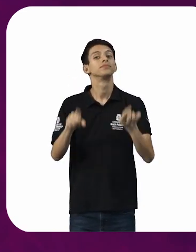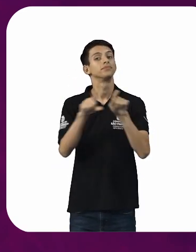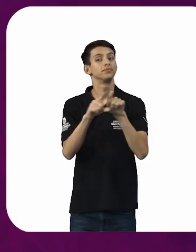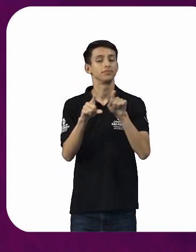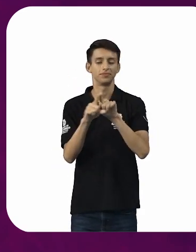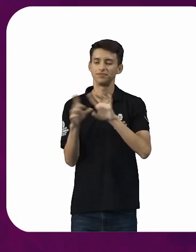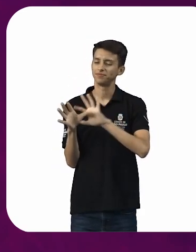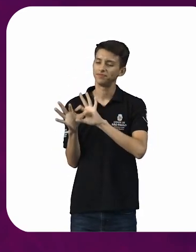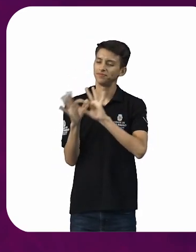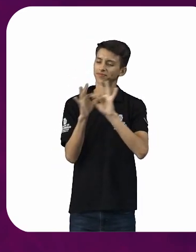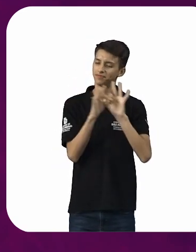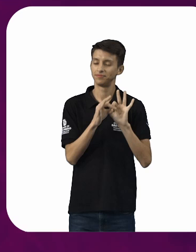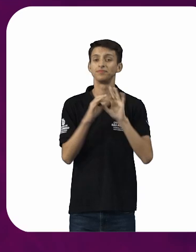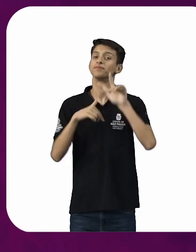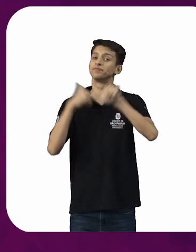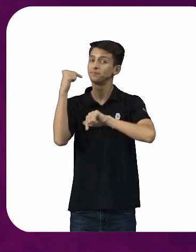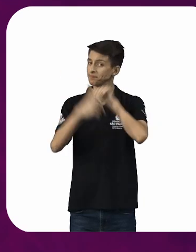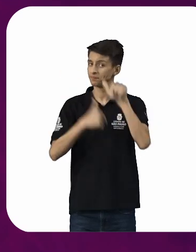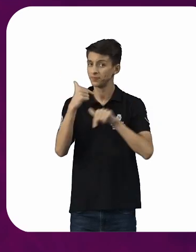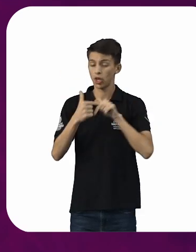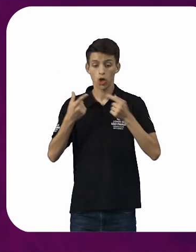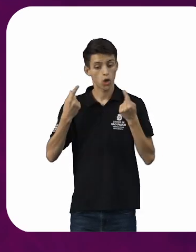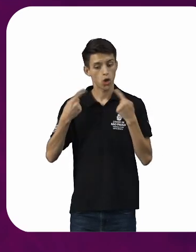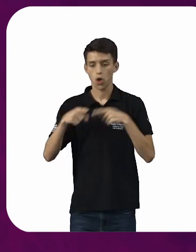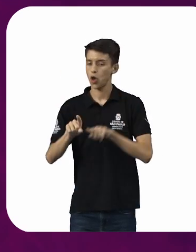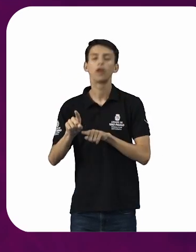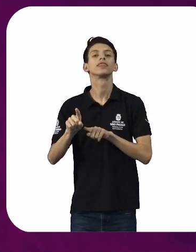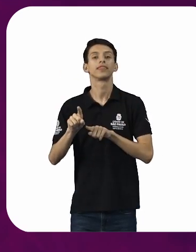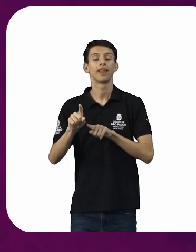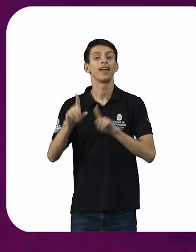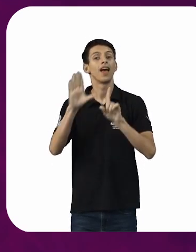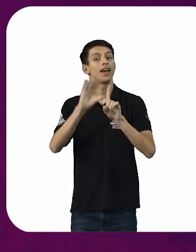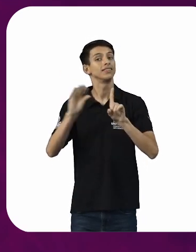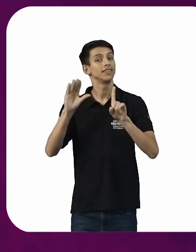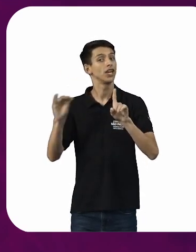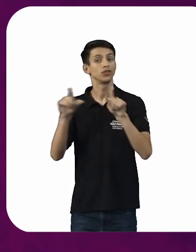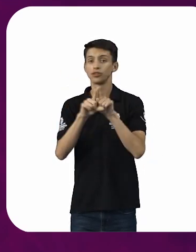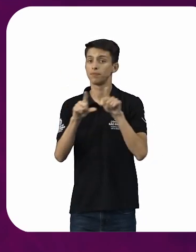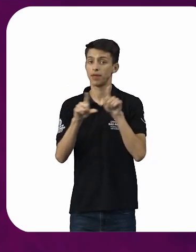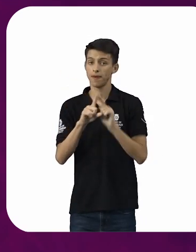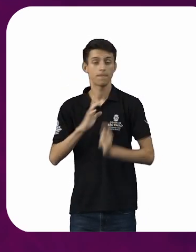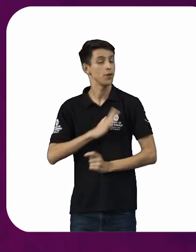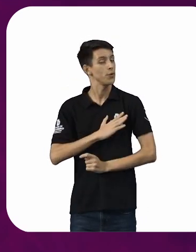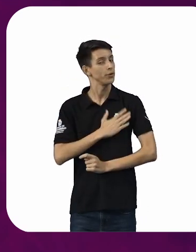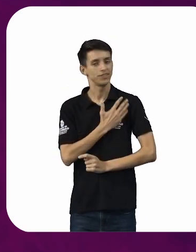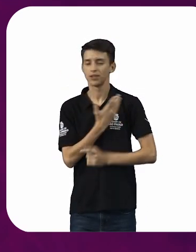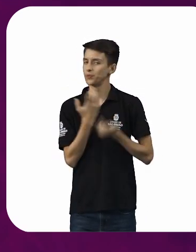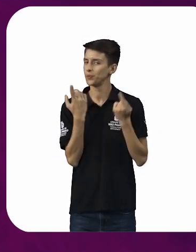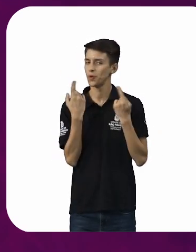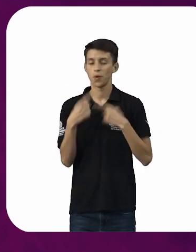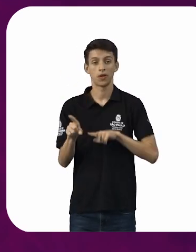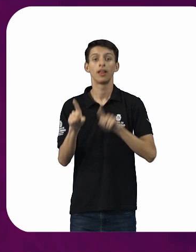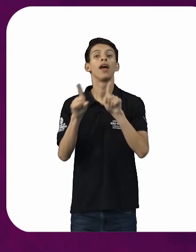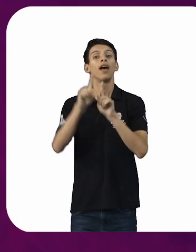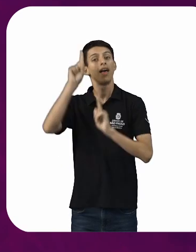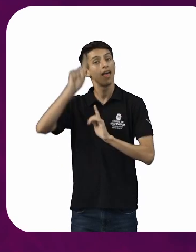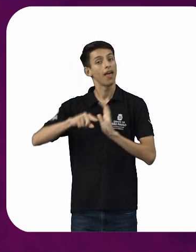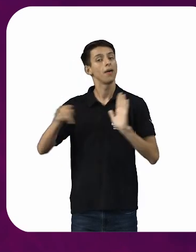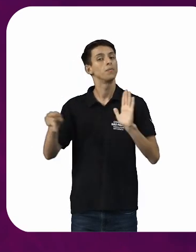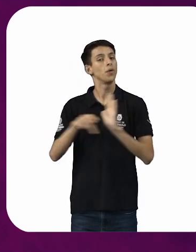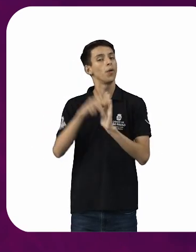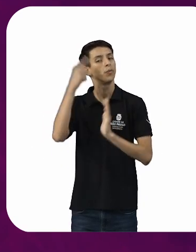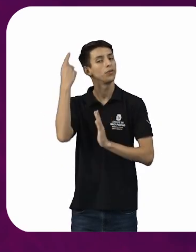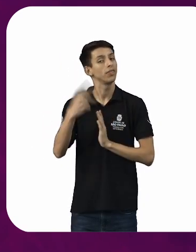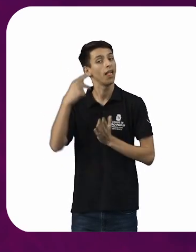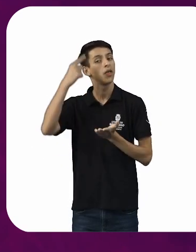contexto, atuar no combate ao assédio e a todas as formas de discriminação são compromissos